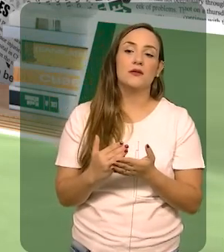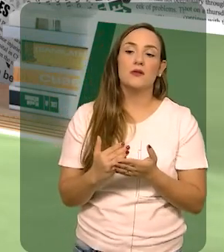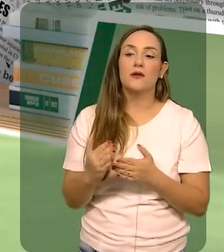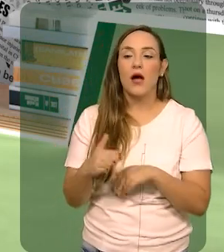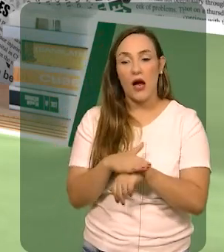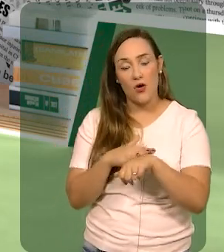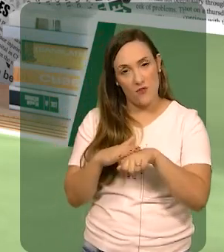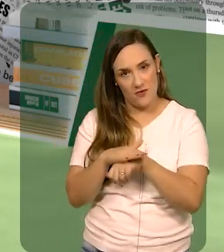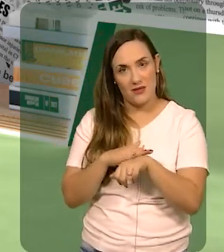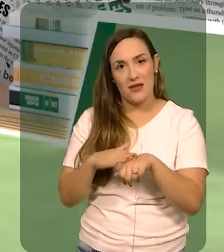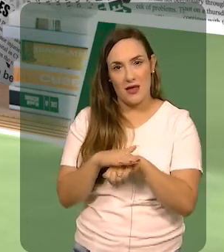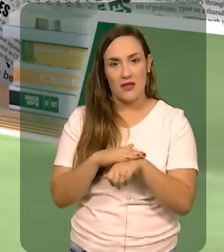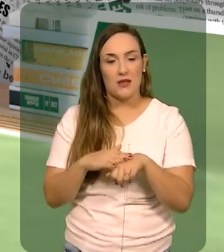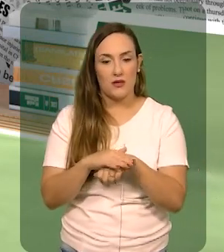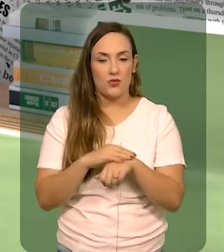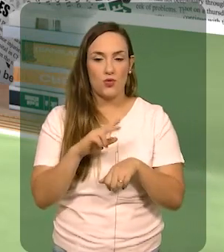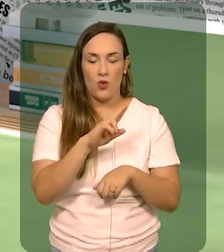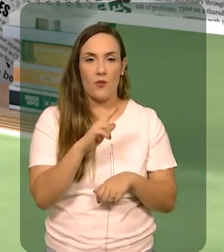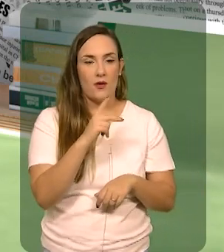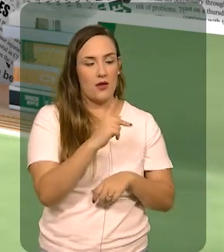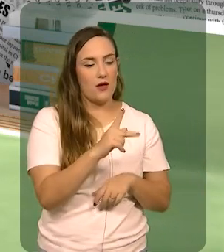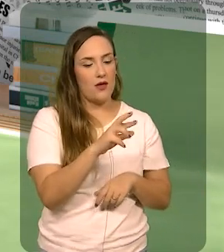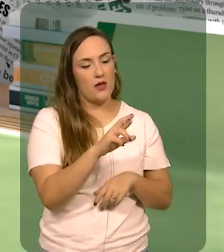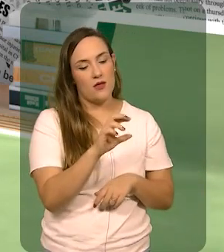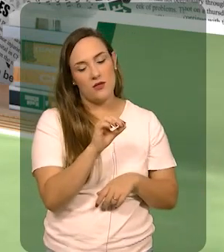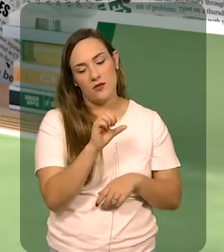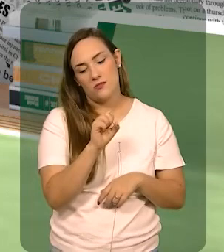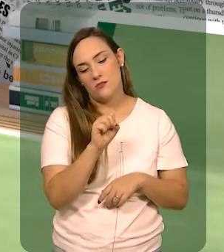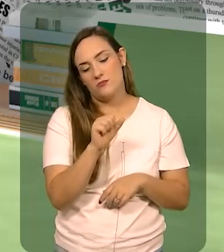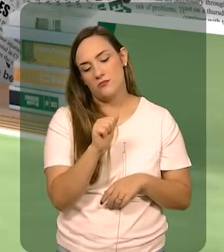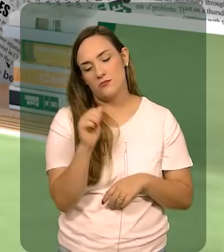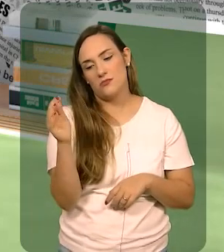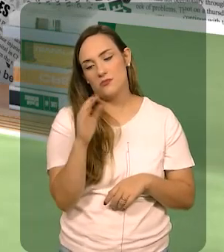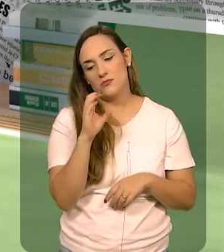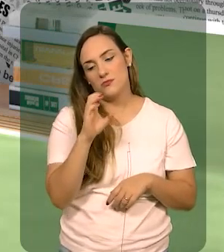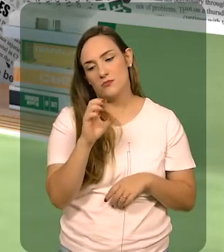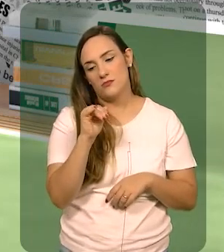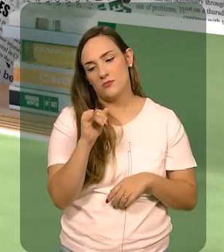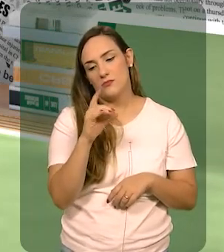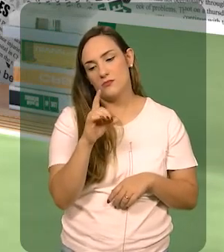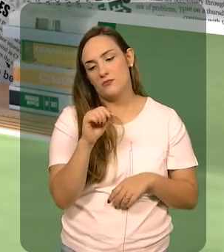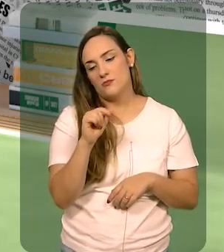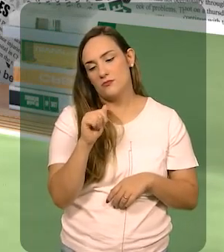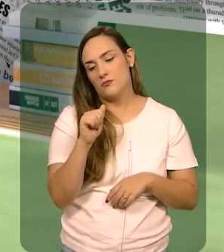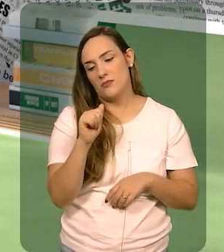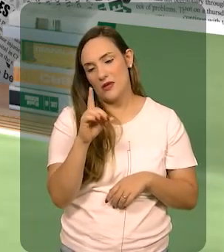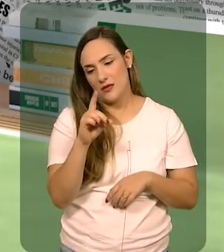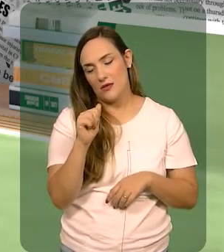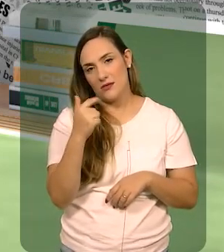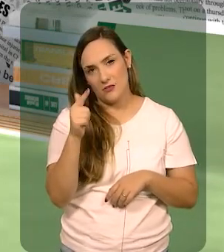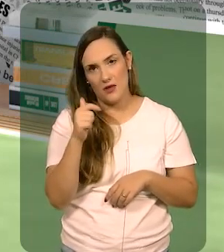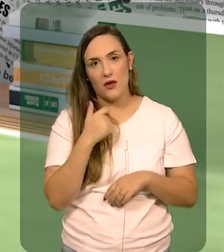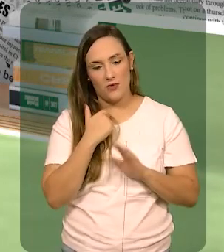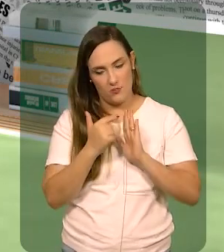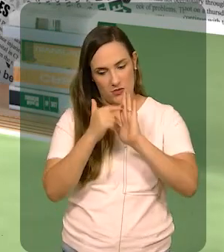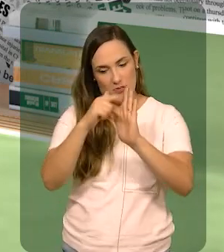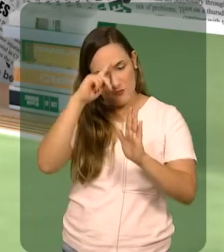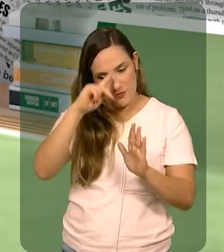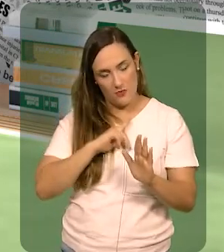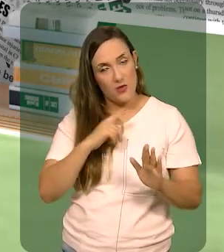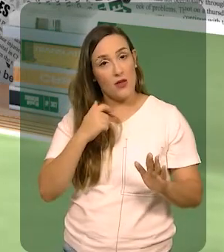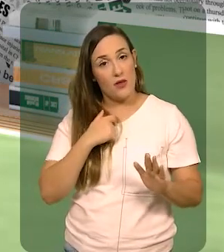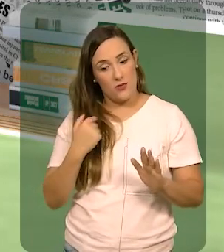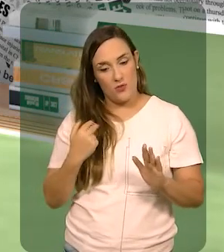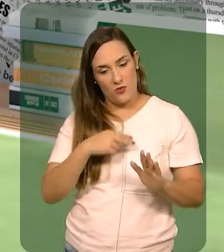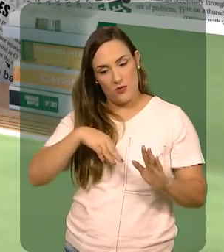da nossa prosa cidadã, que é um dos pilares que a gente trabalha em Cidadania Viva, eu falei, eu sou